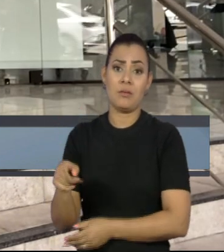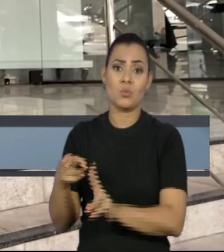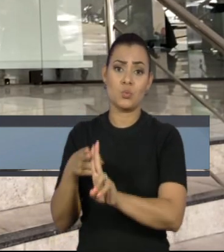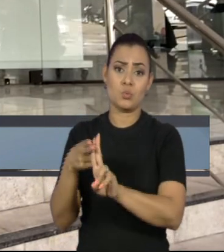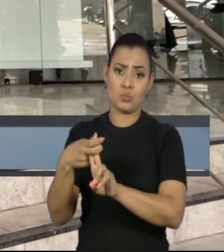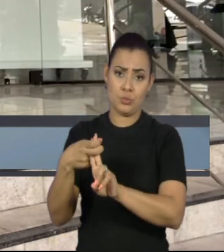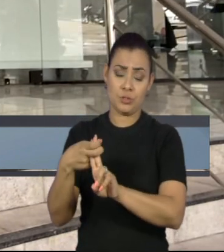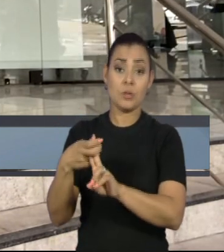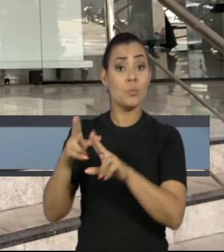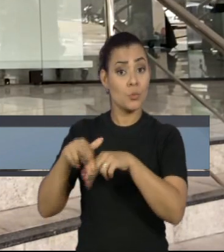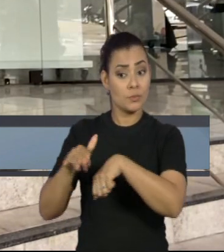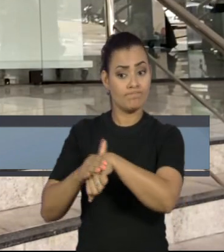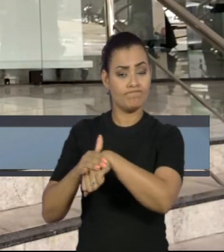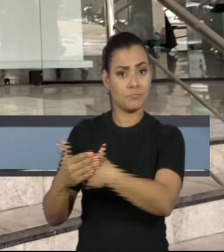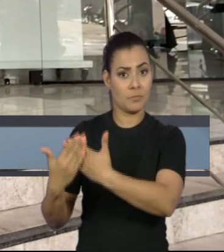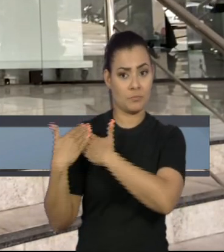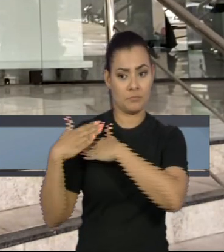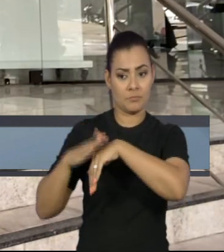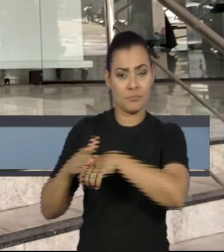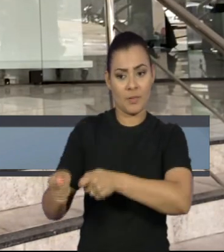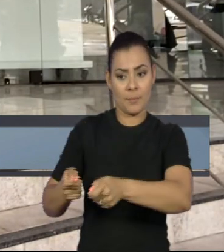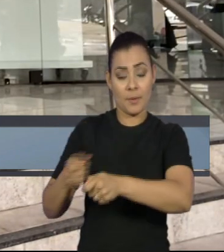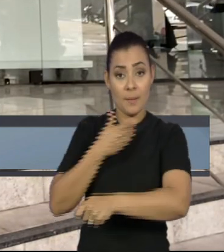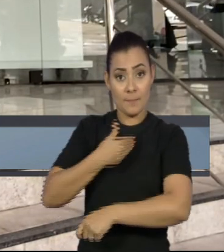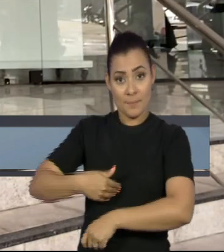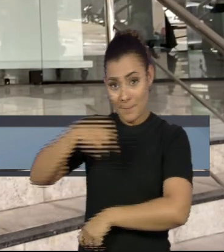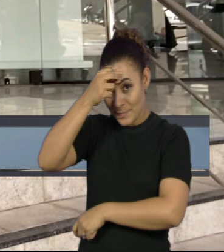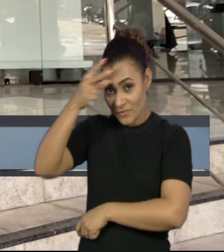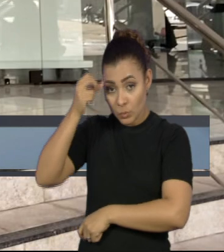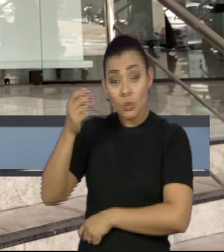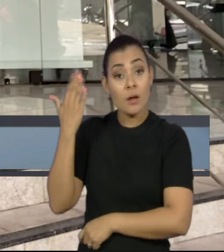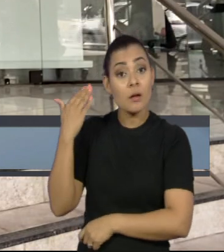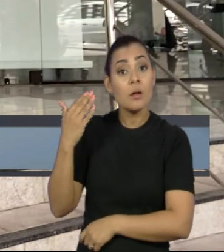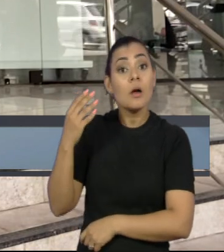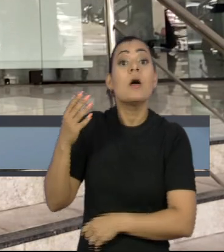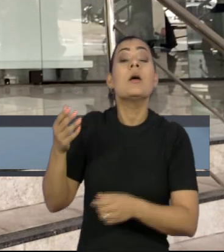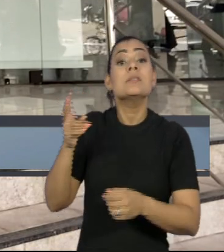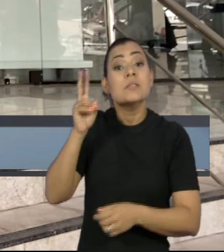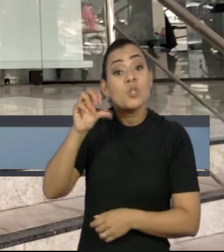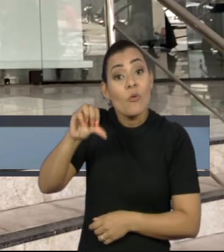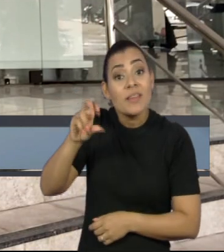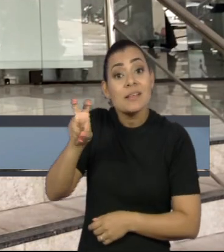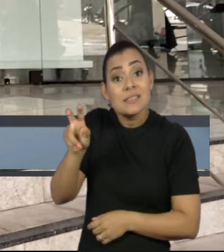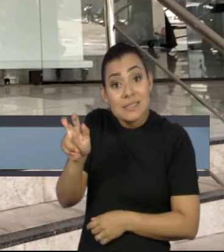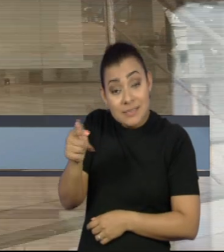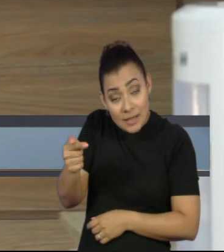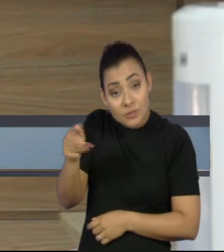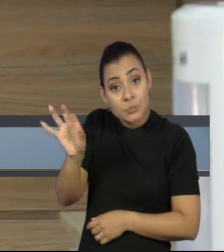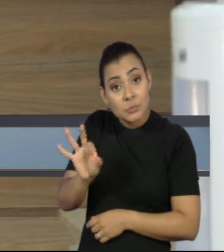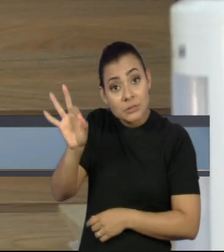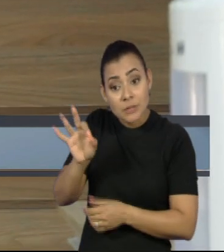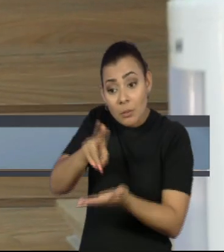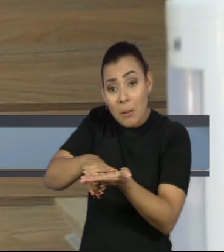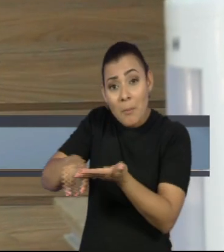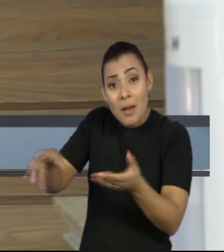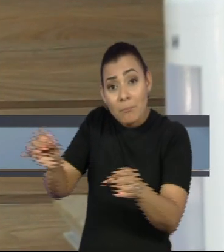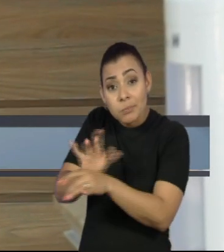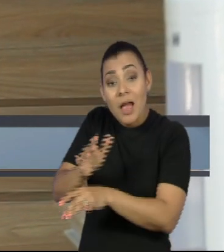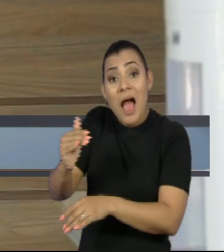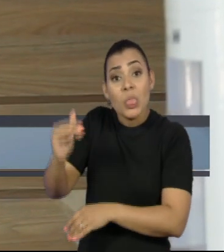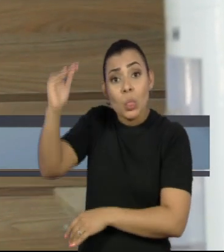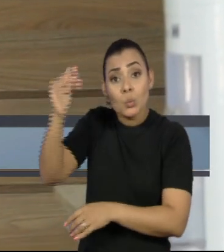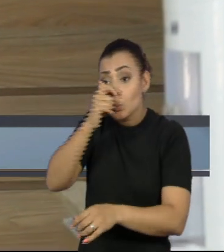com a administração municipal, nesta segunda, a ocupação era de 97% dos leitos adultos. No total, os